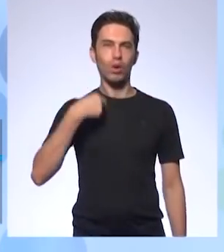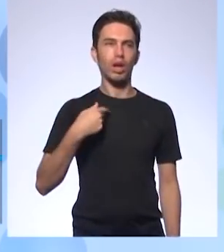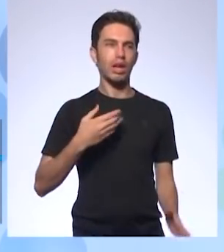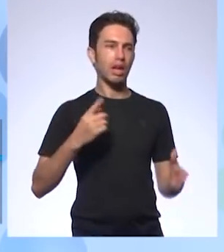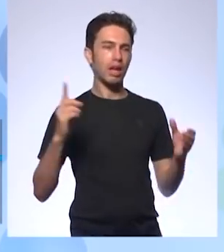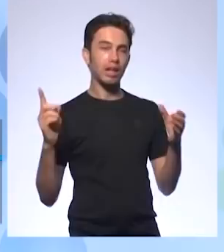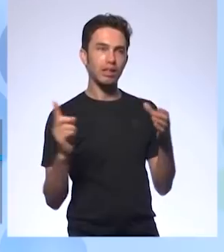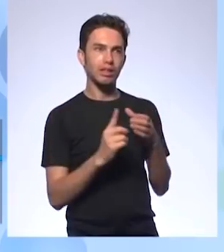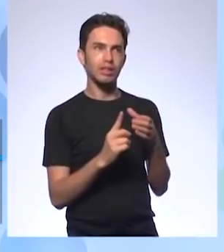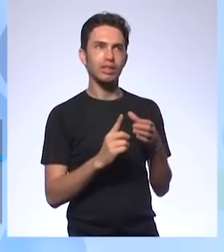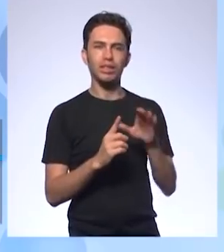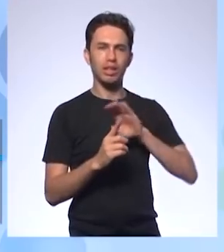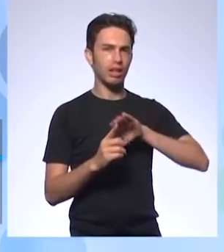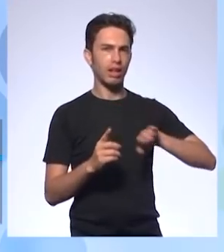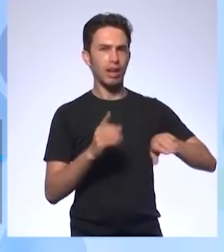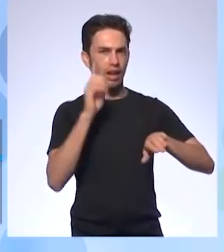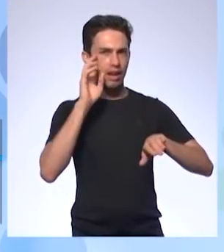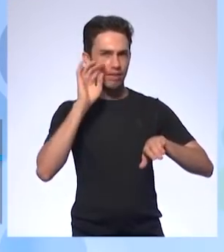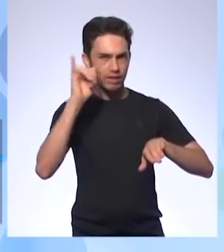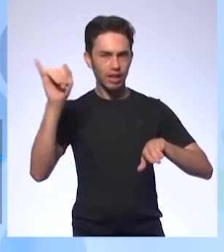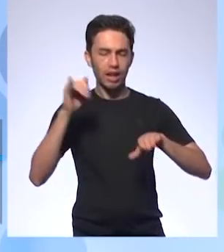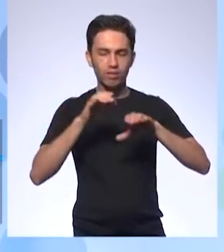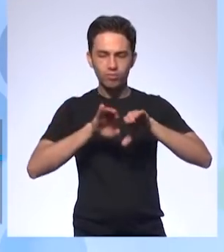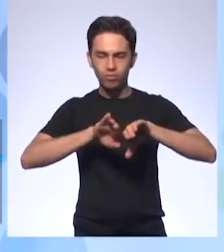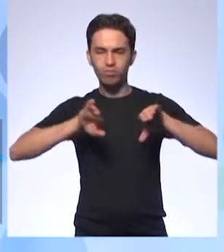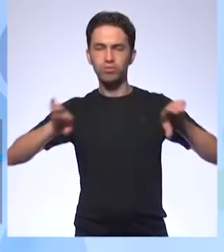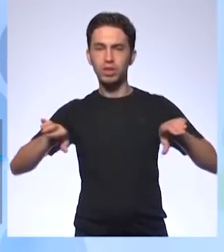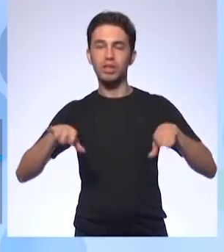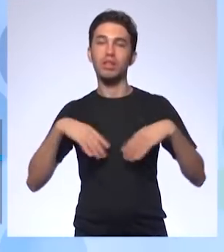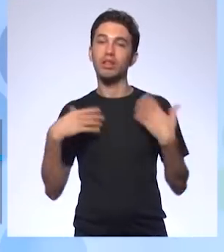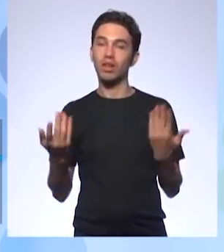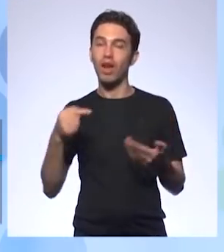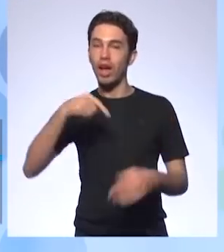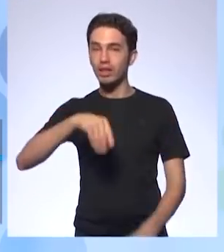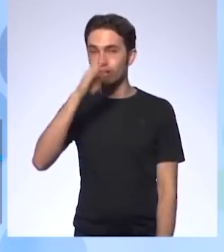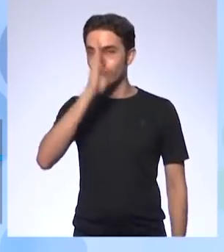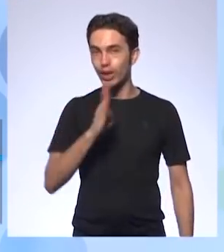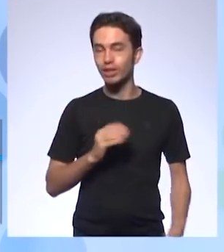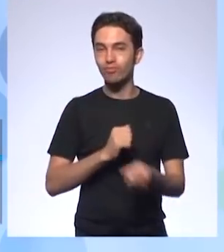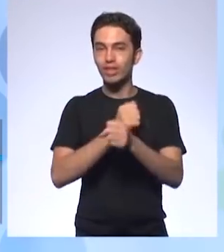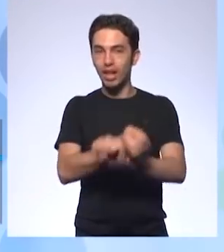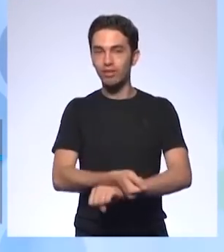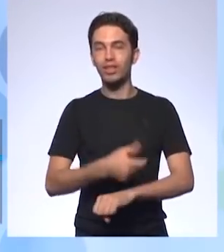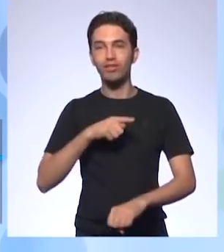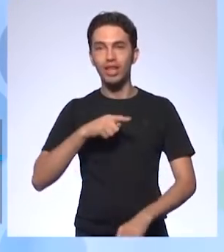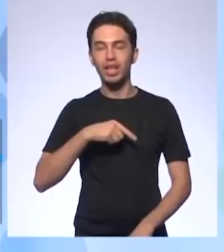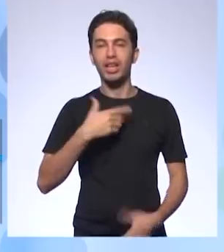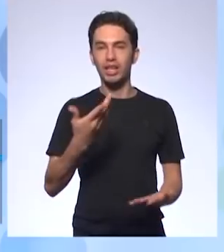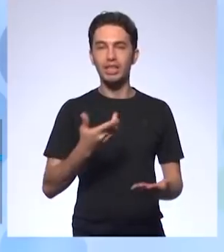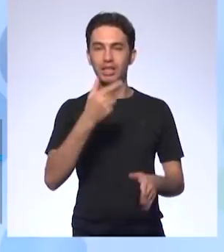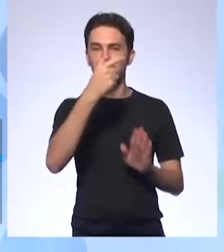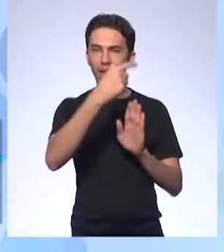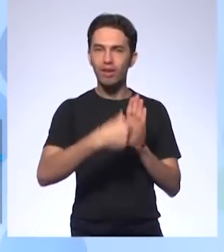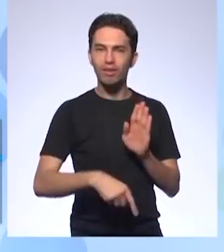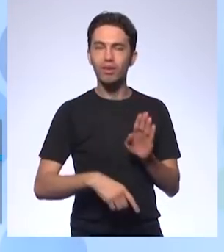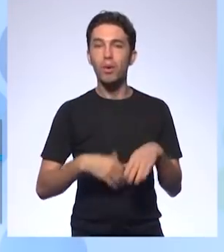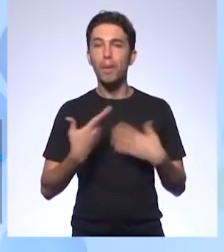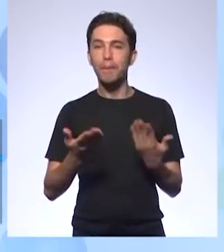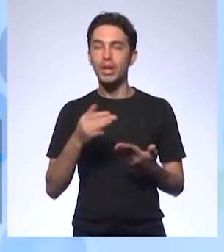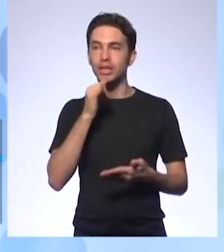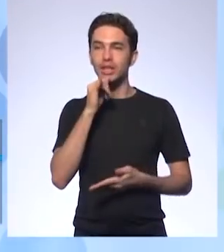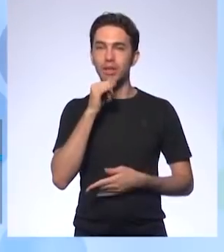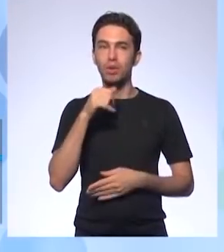na sociedade. Então, a escravidão do Brasil tem essa cara. A escravidão da antiguidade tem